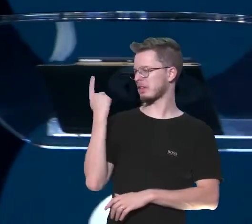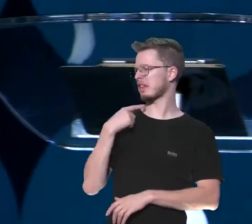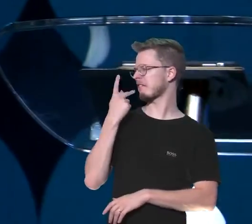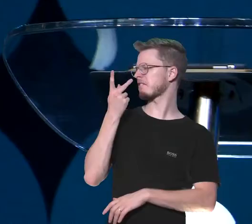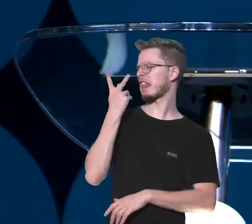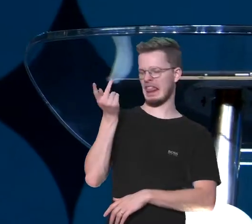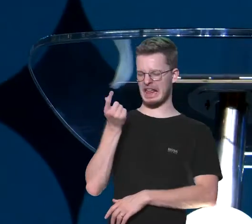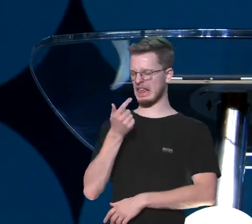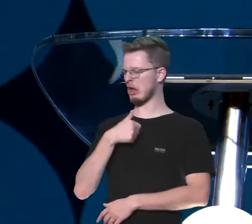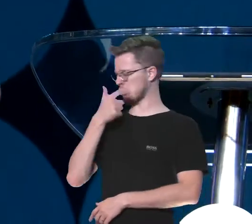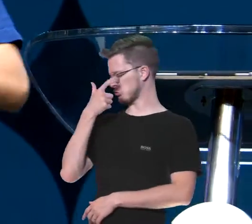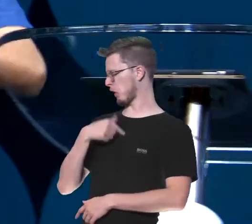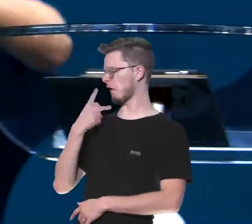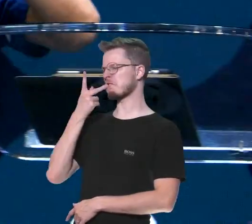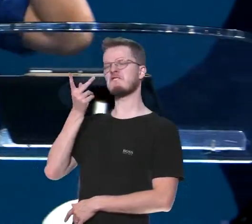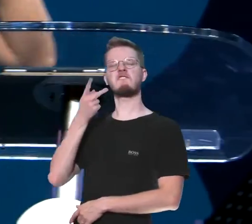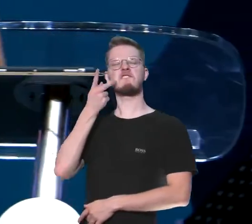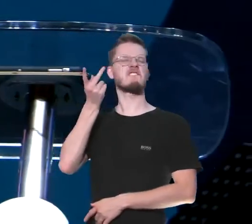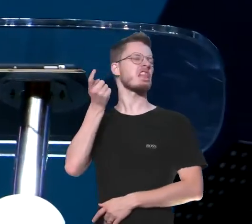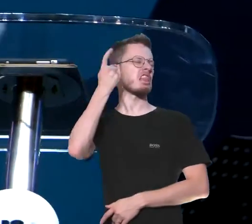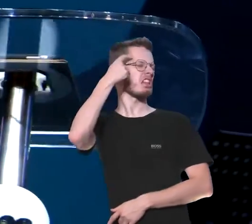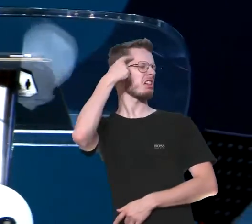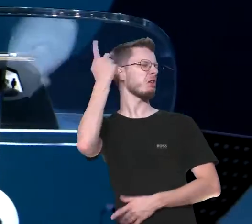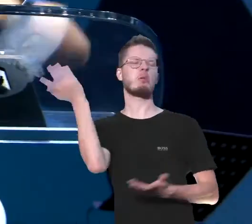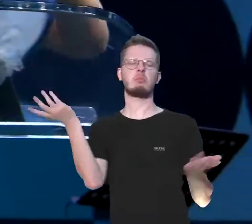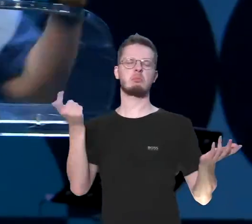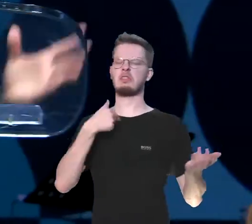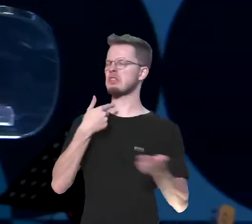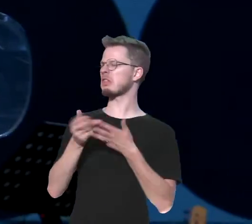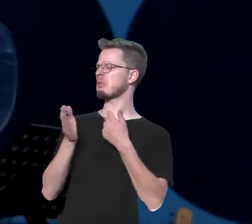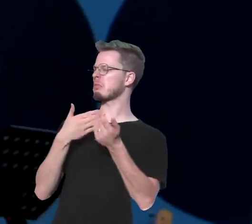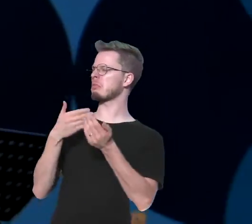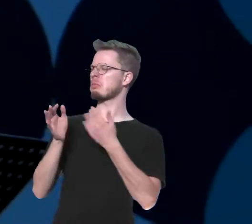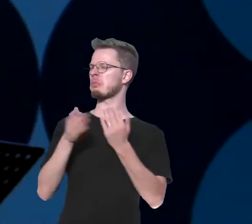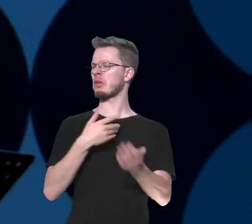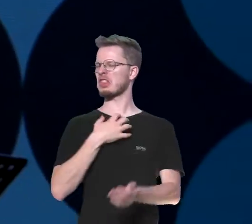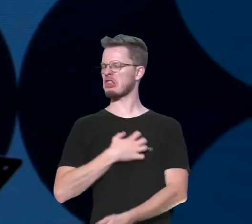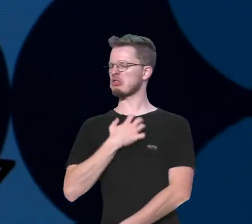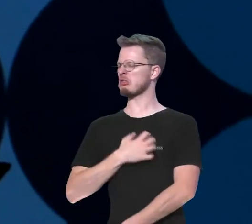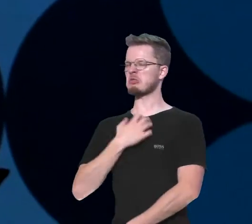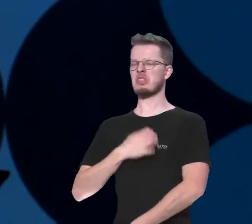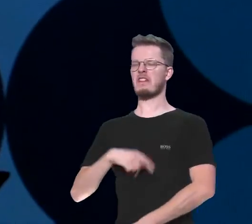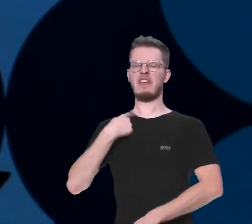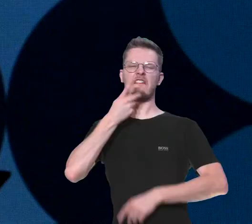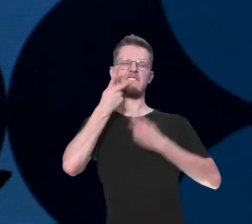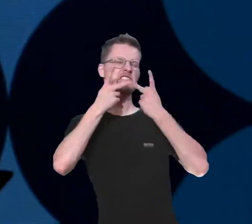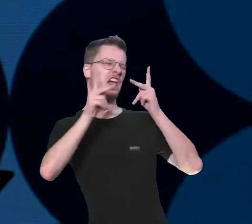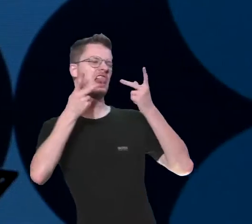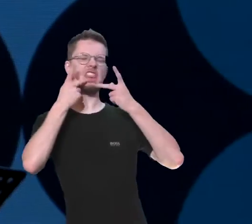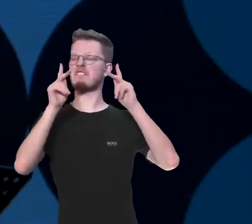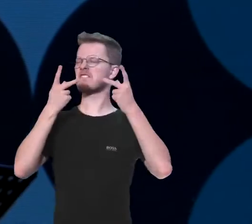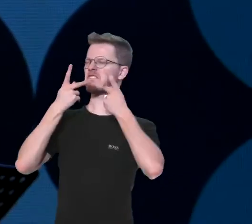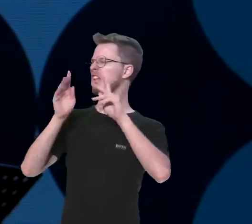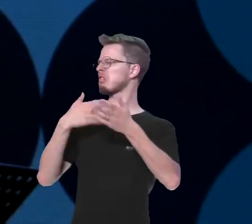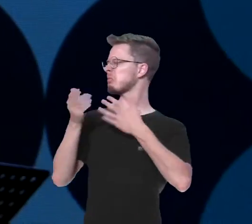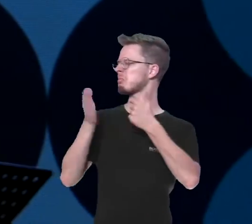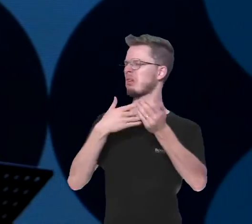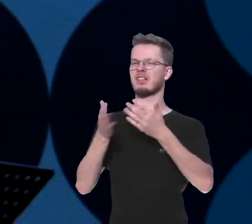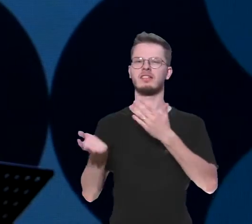pensa mesmo, né? Meu temperamento é assim, eu sou colérico, eu sou explosivo, esse é meu